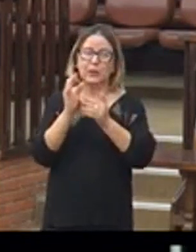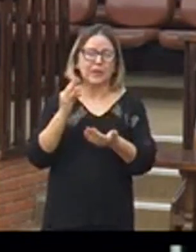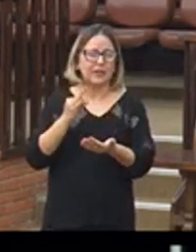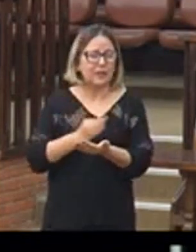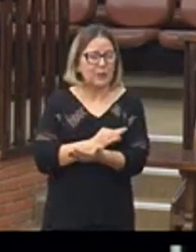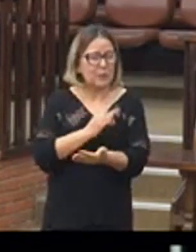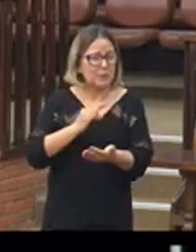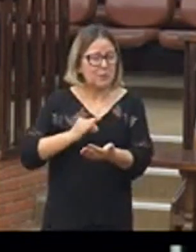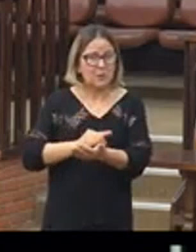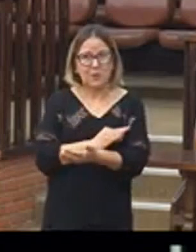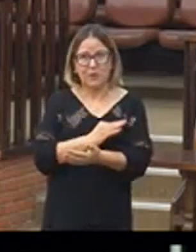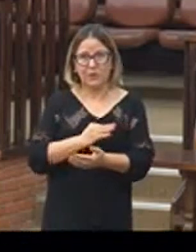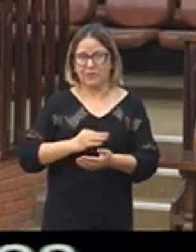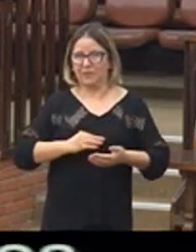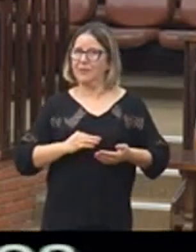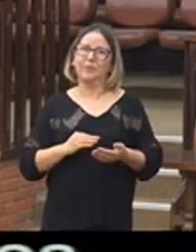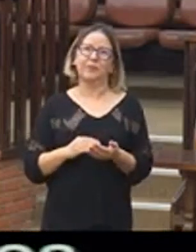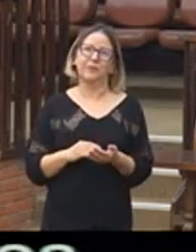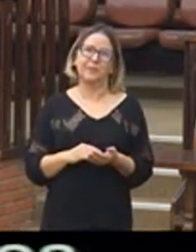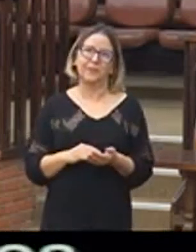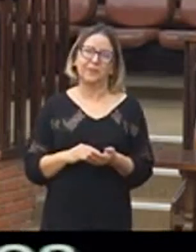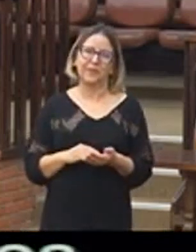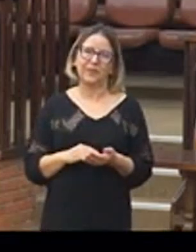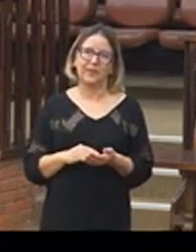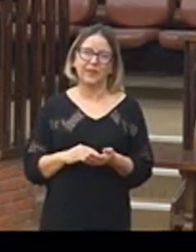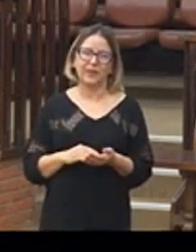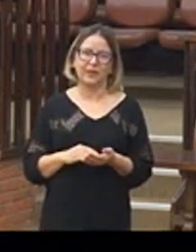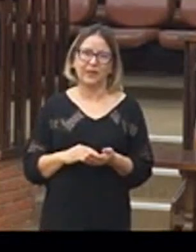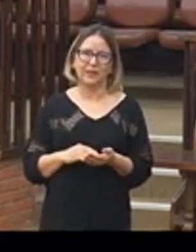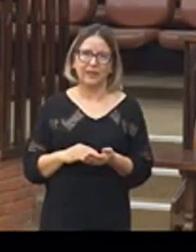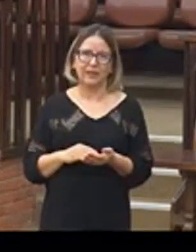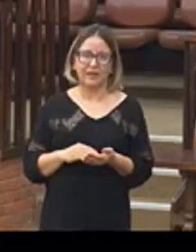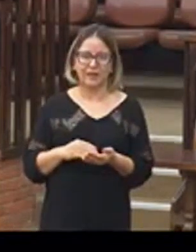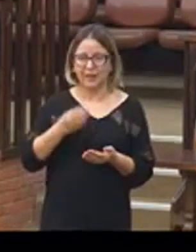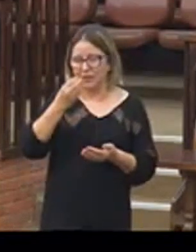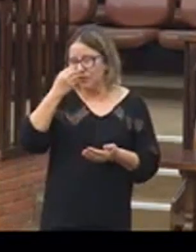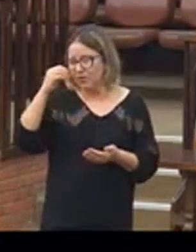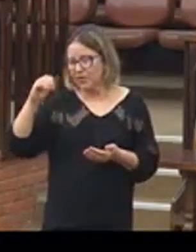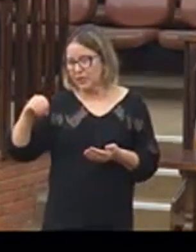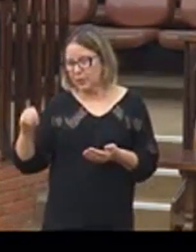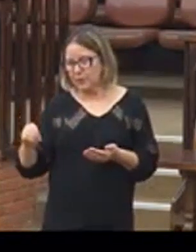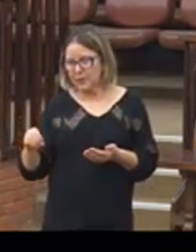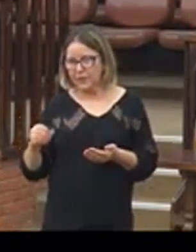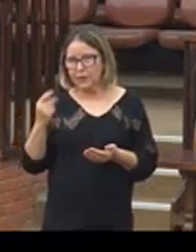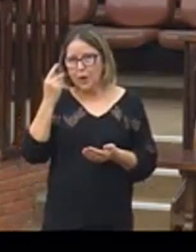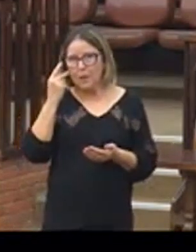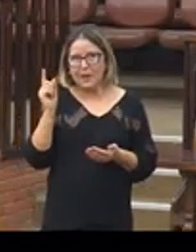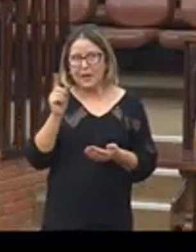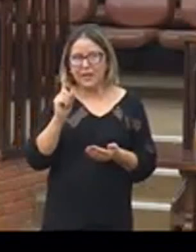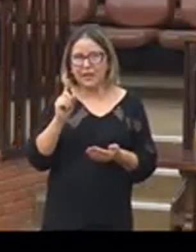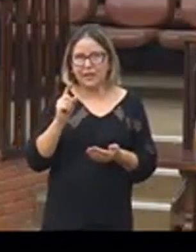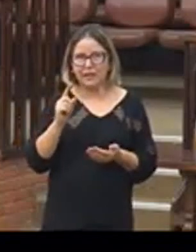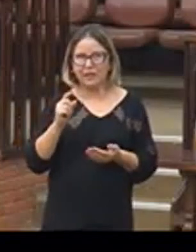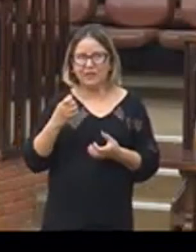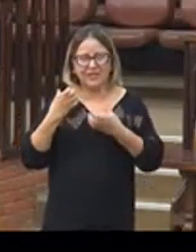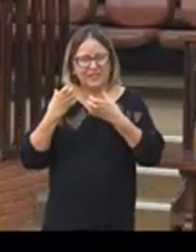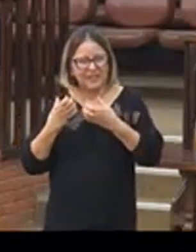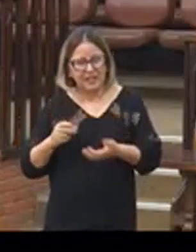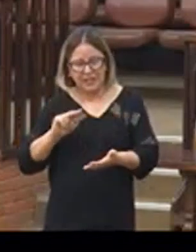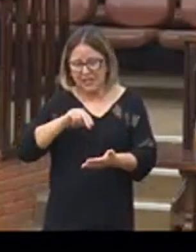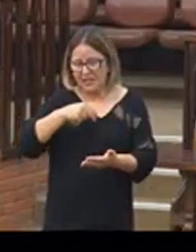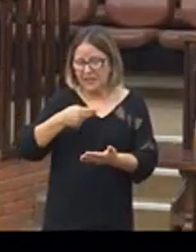si mesmo, para que não vos fatigueis desmaiando na vossa alma.